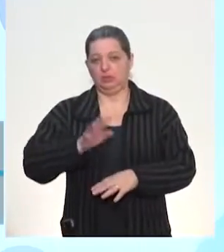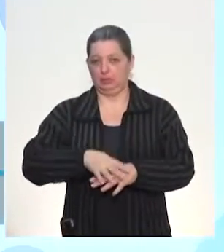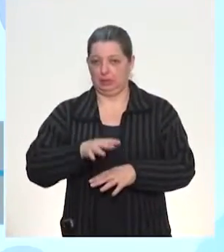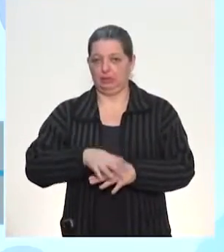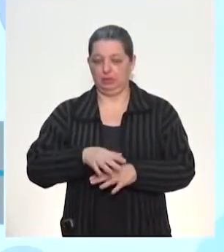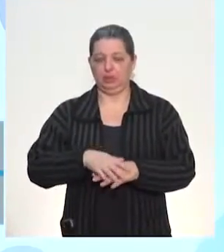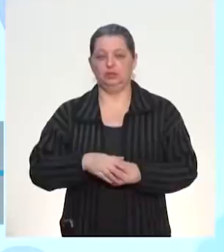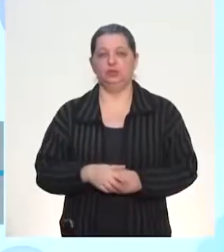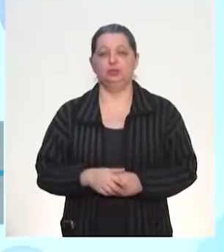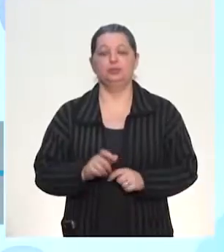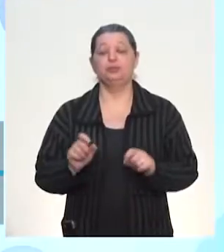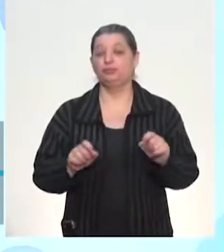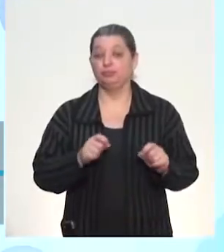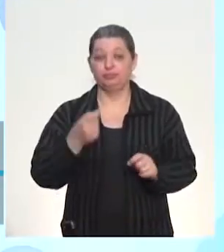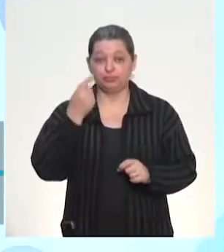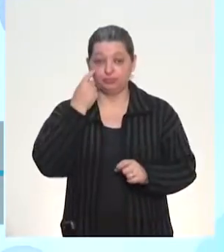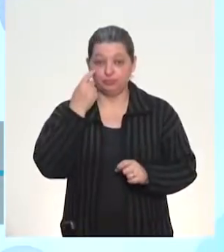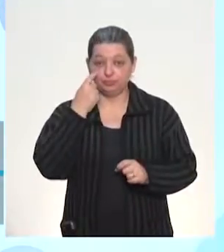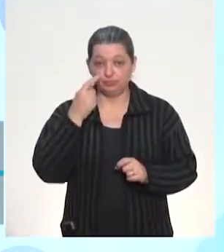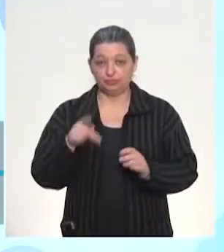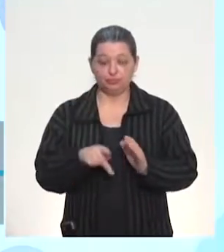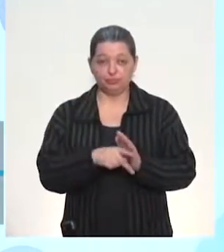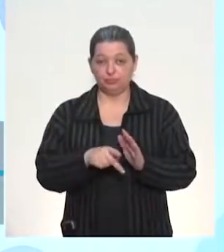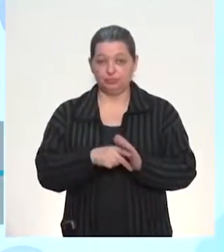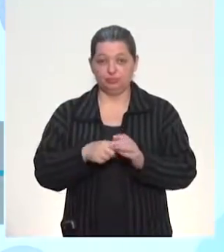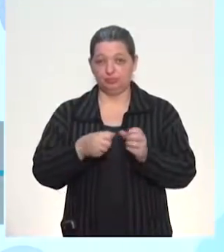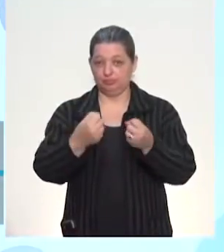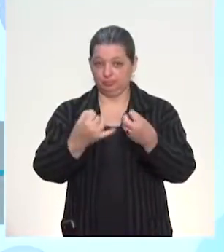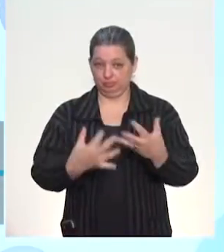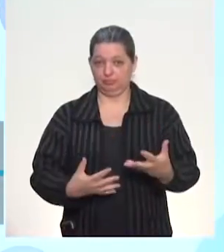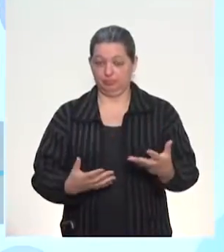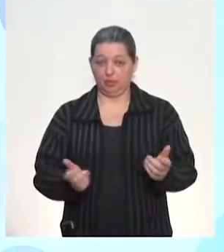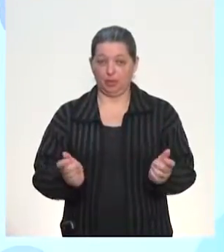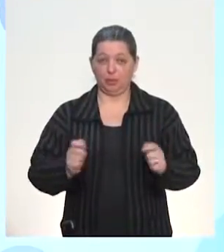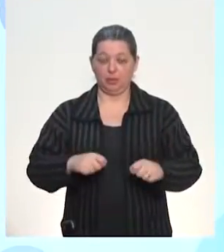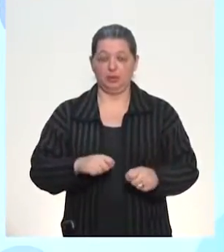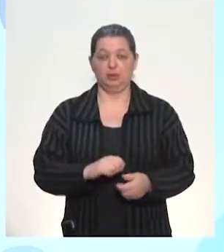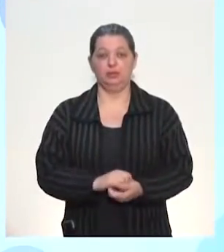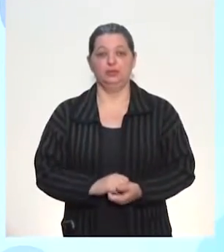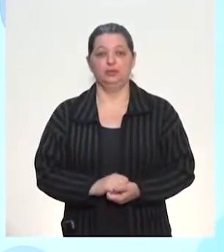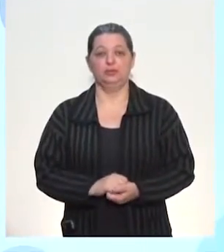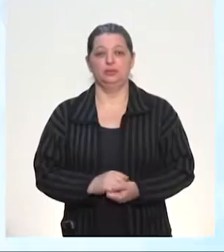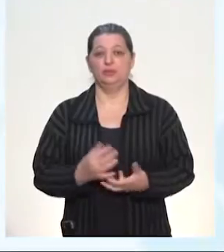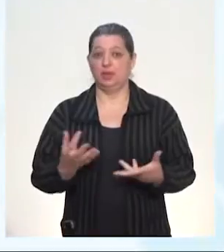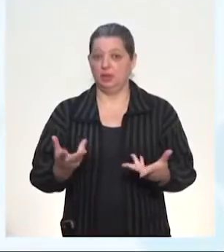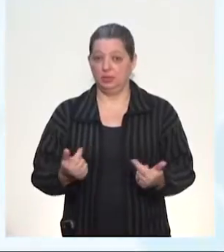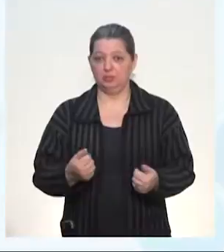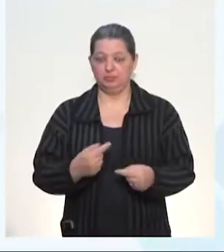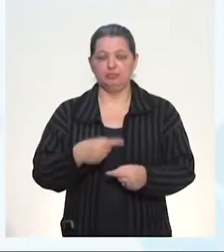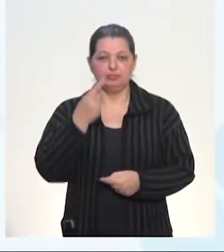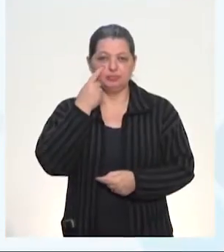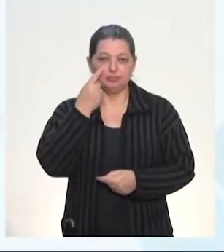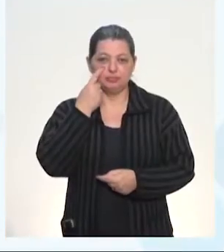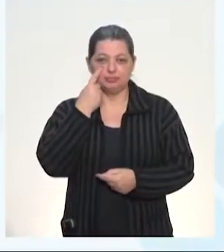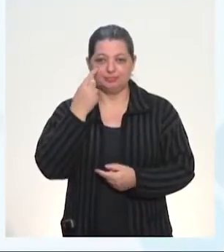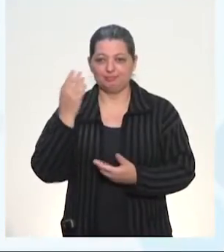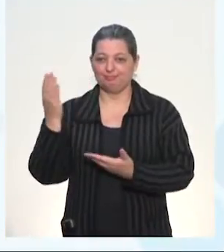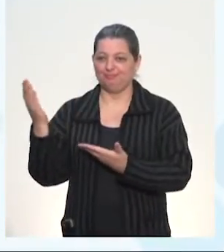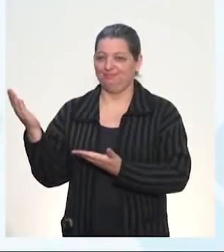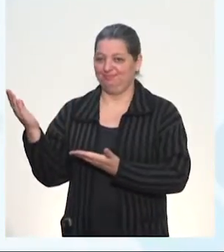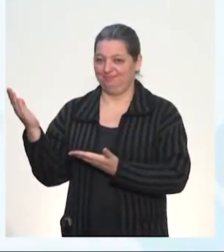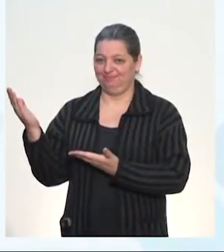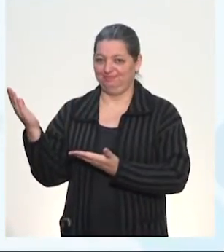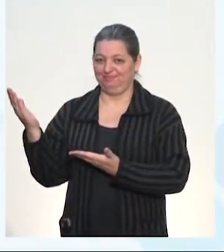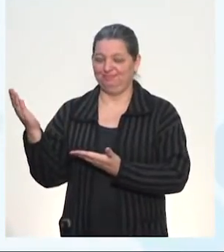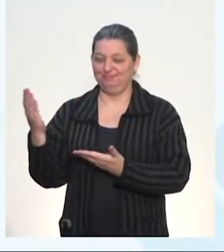que tal darmos uma olhadinha no descritor e na habilidade? Vou colocar aqui na telinha, já fiquem atentos, professores já tirem